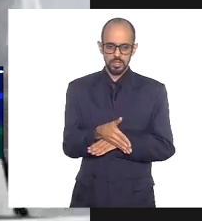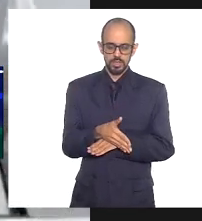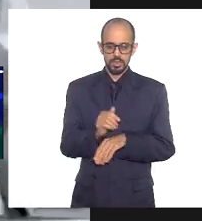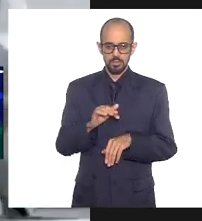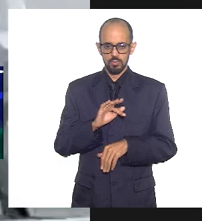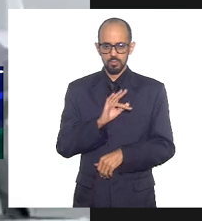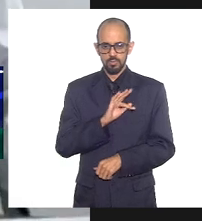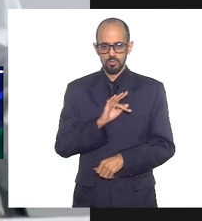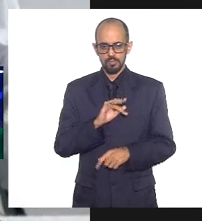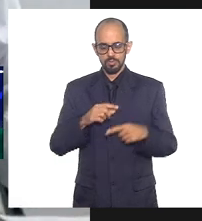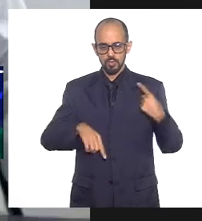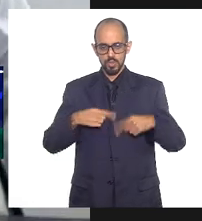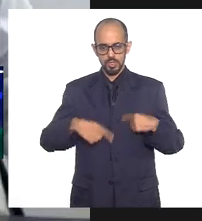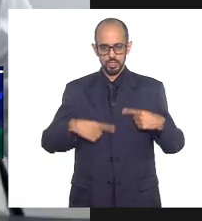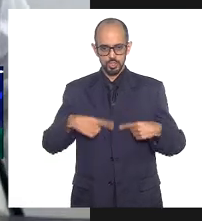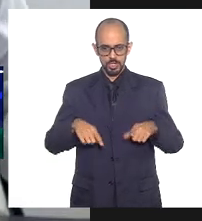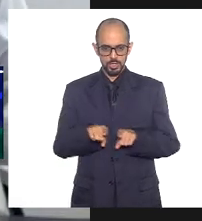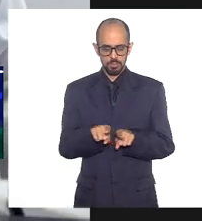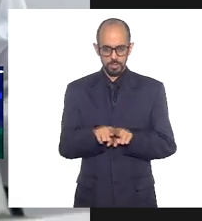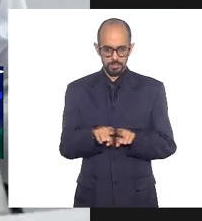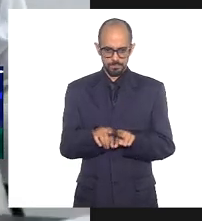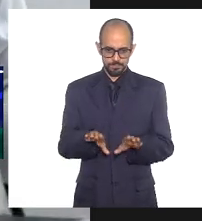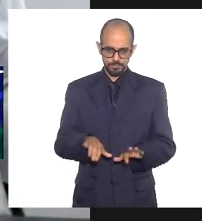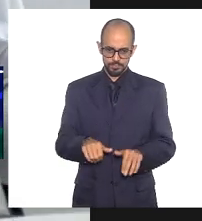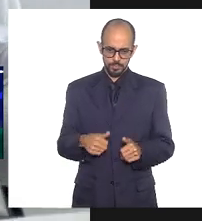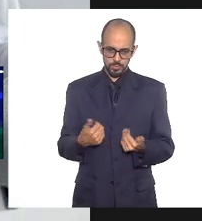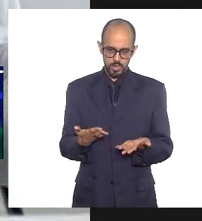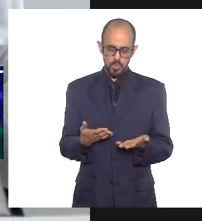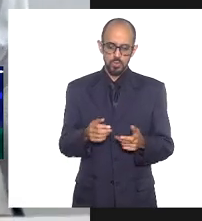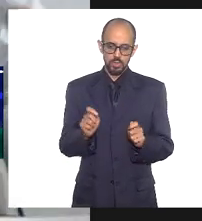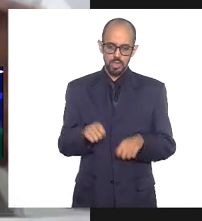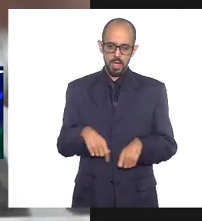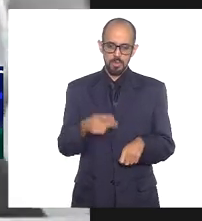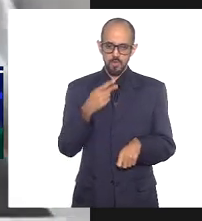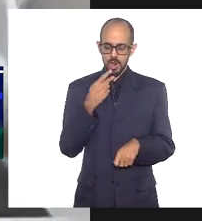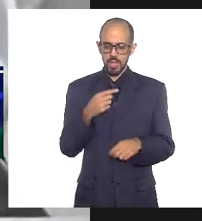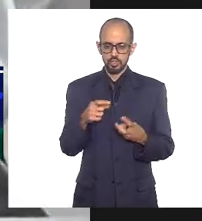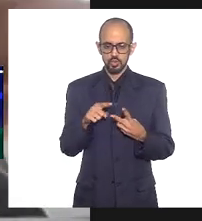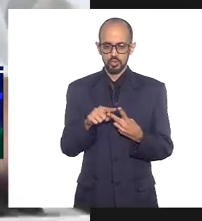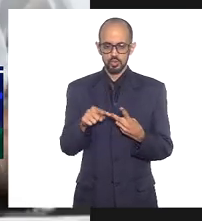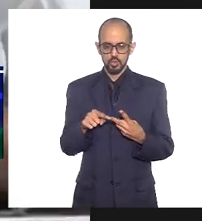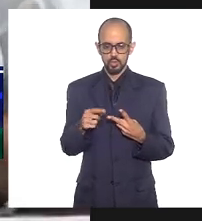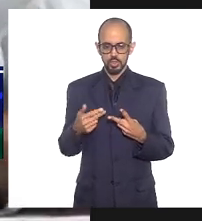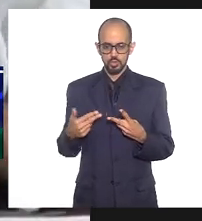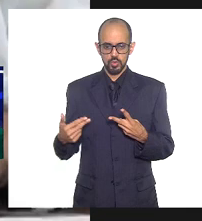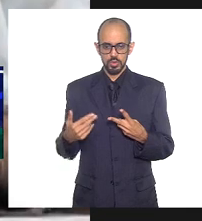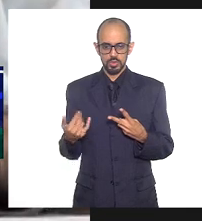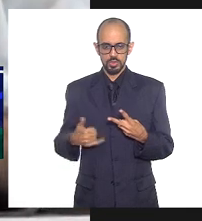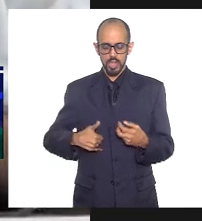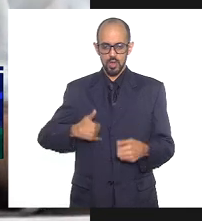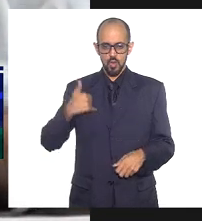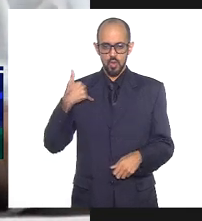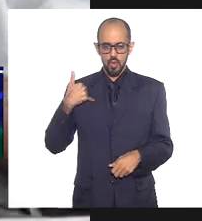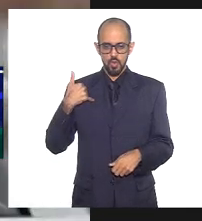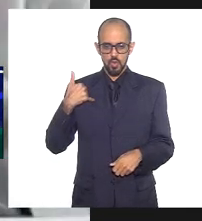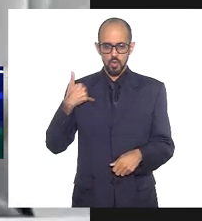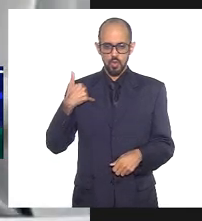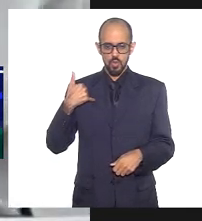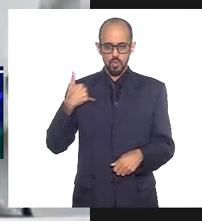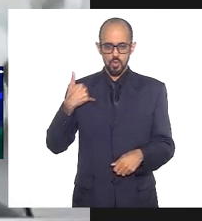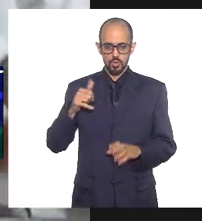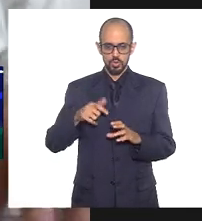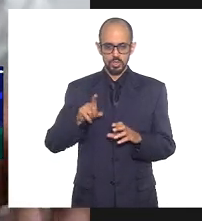falar de duas coisas que eu muito me orgulho de ter dado de ter